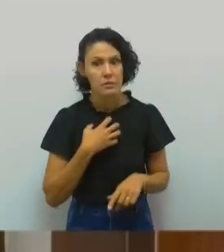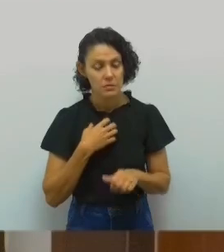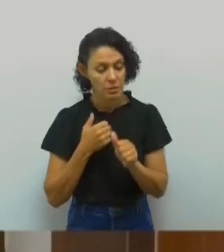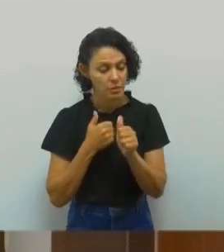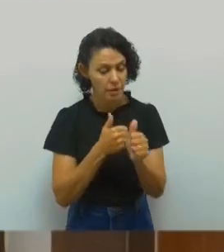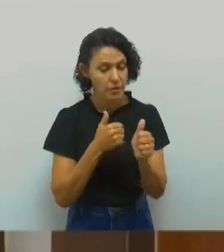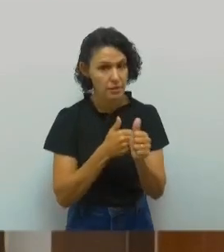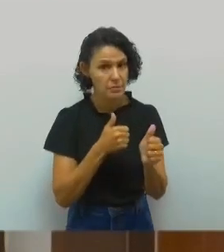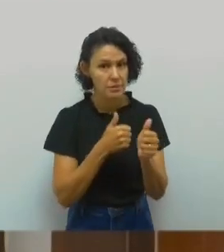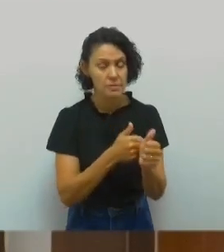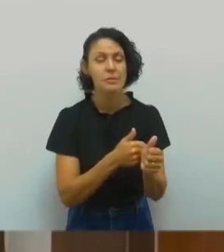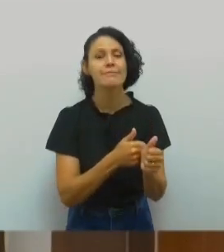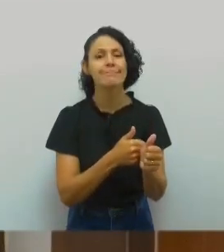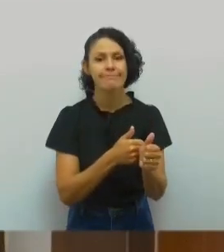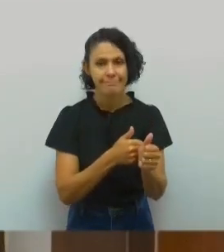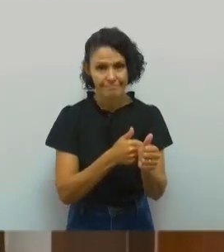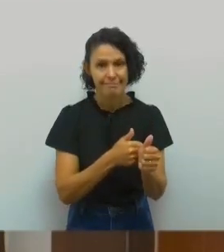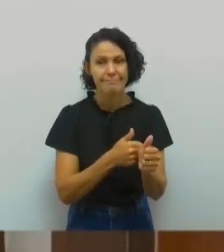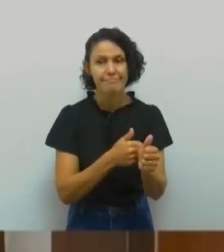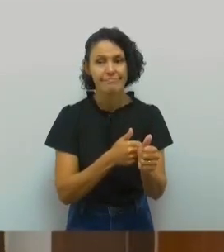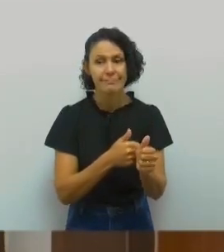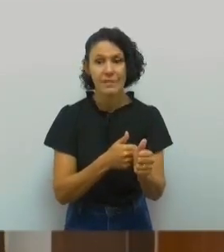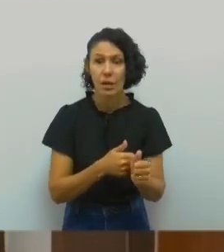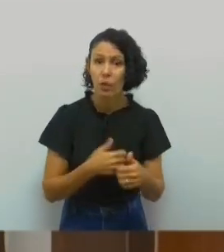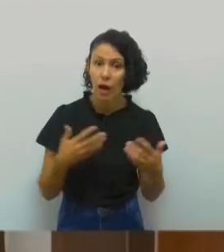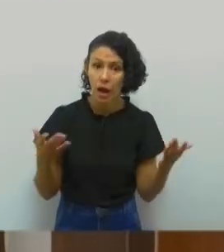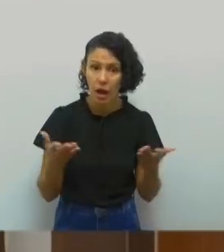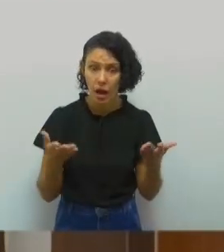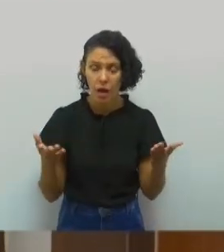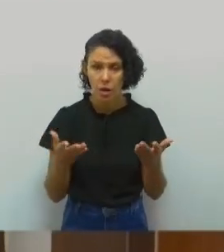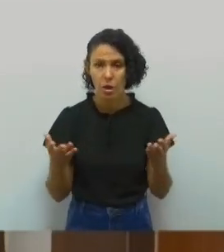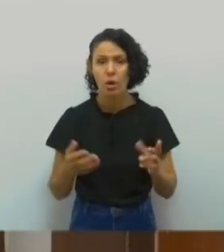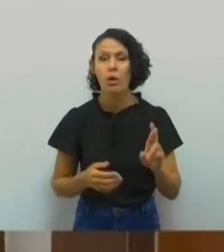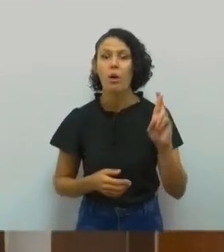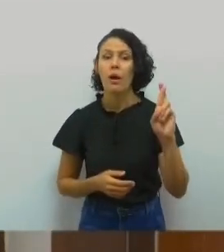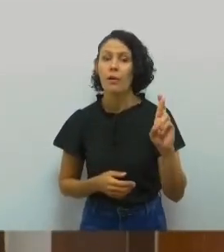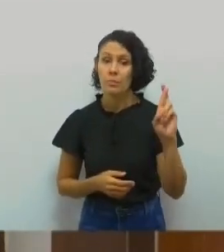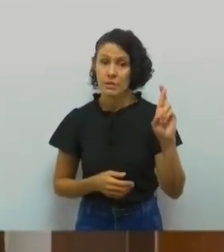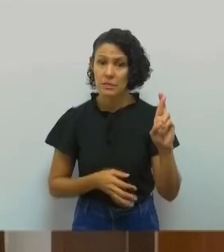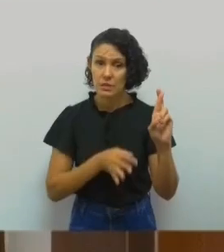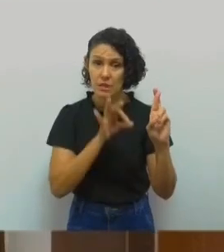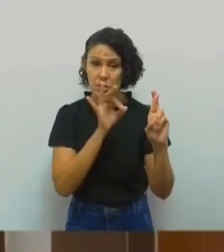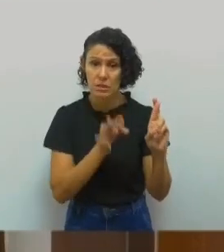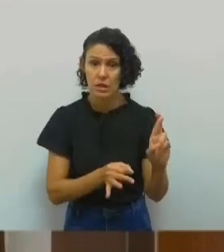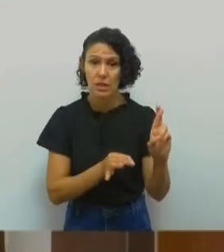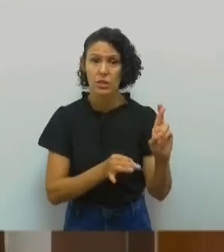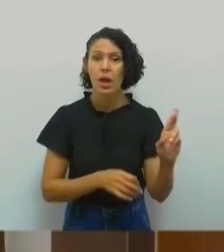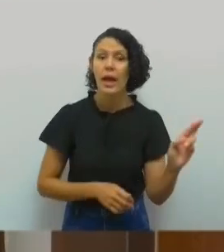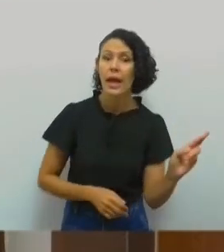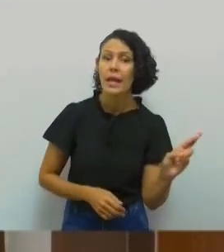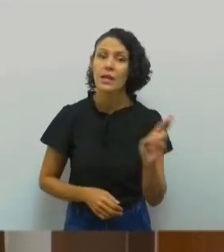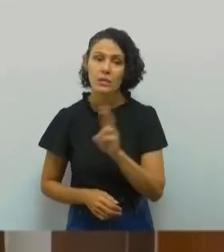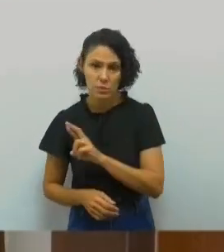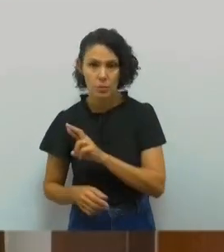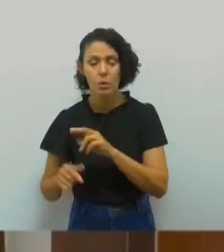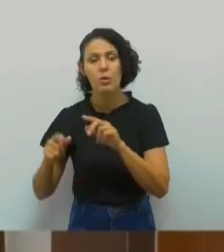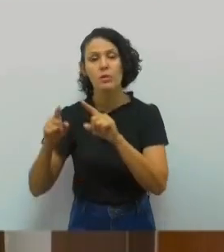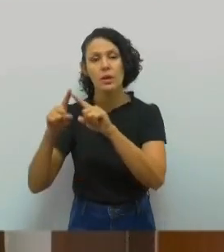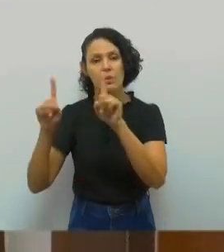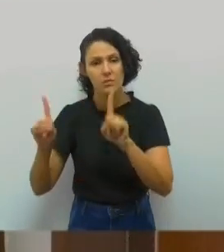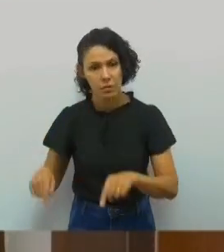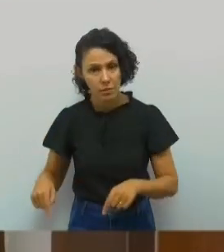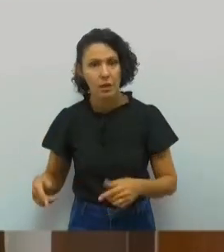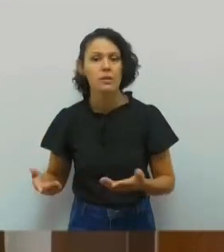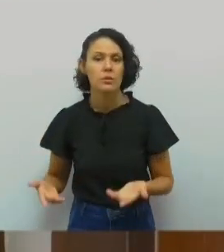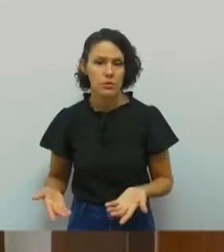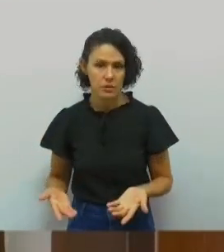até o último momento então cabe agora o seu representante legal dar resposta pros trabalhadores né E